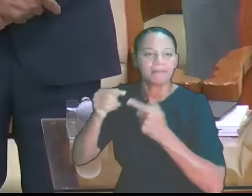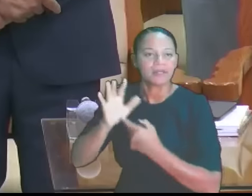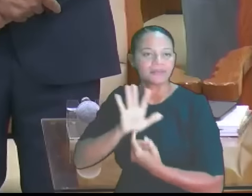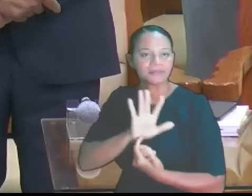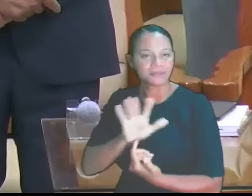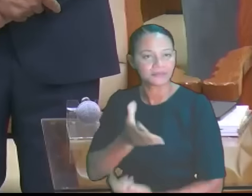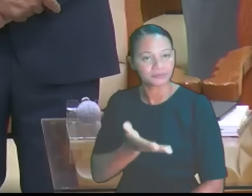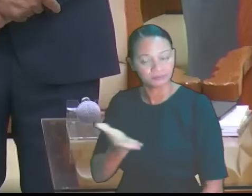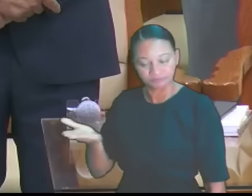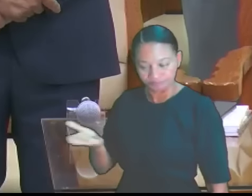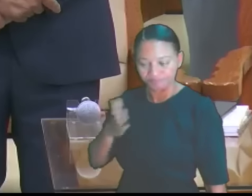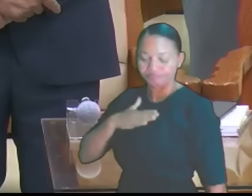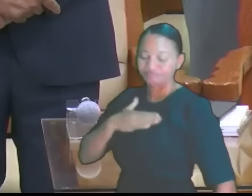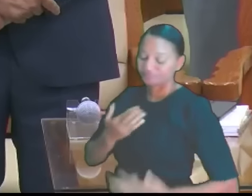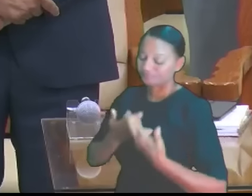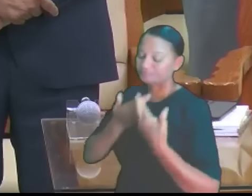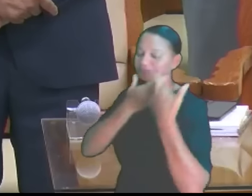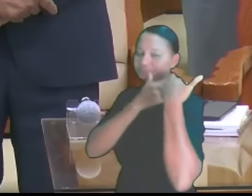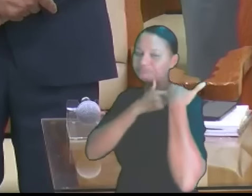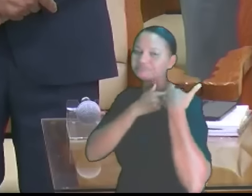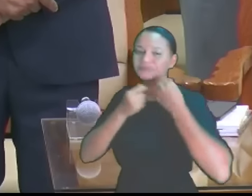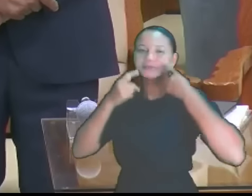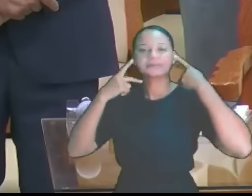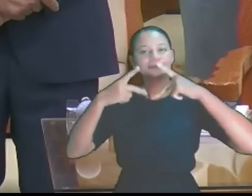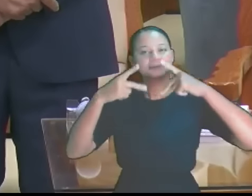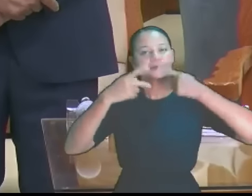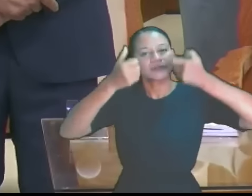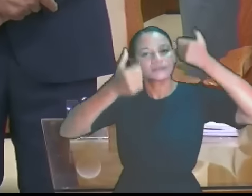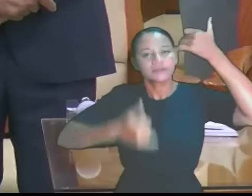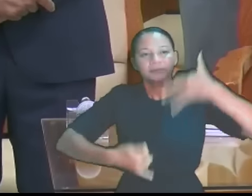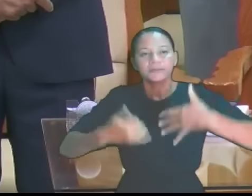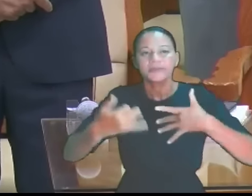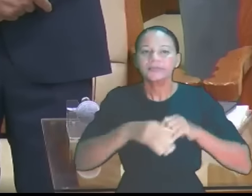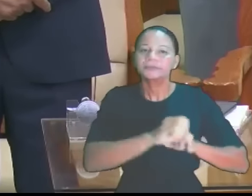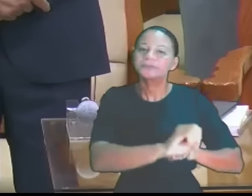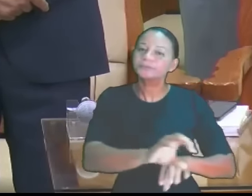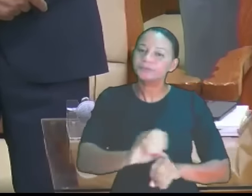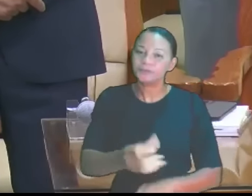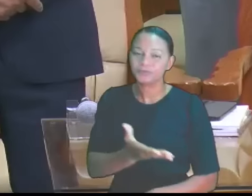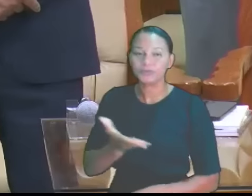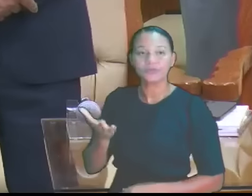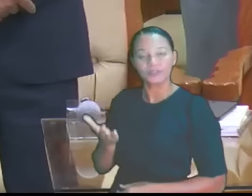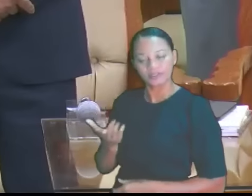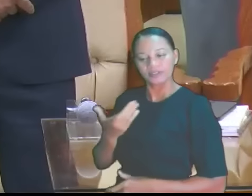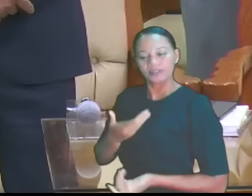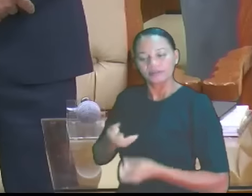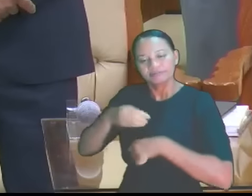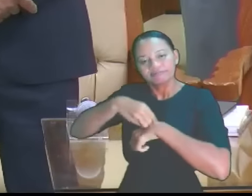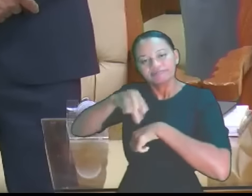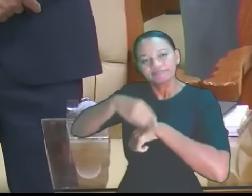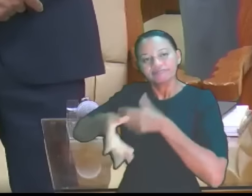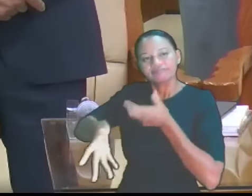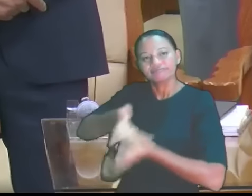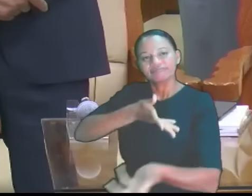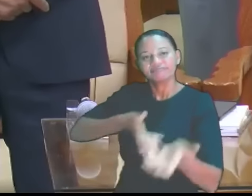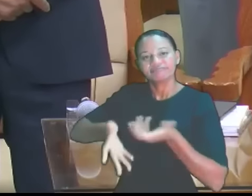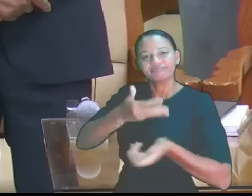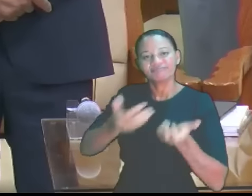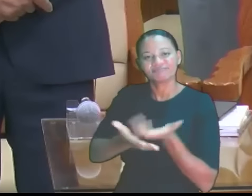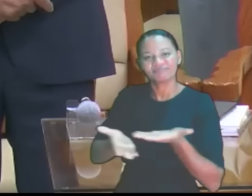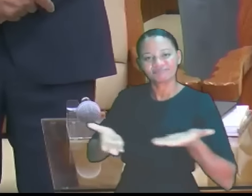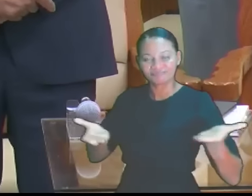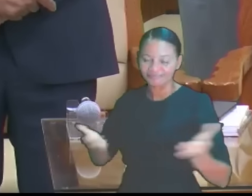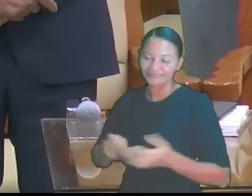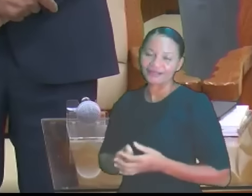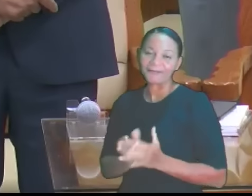nesta noite a mim essa responsabilidade, e eu quero repartir com os irmãos uma palavra da parte de